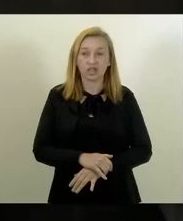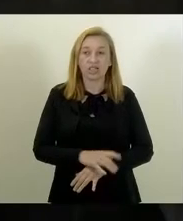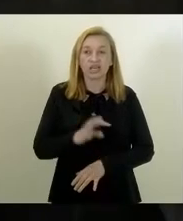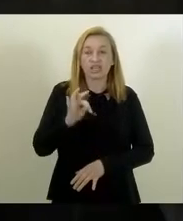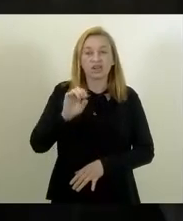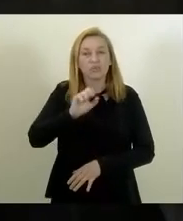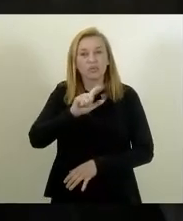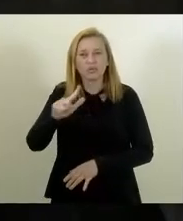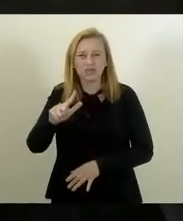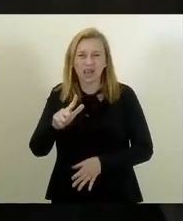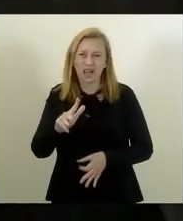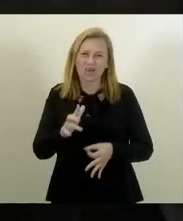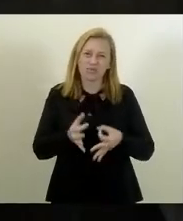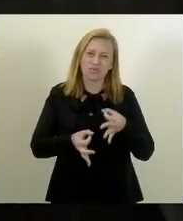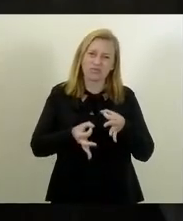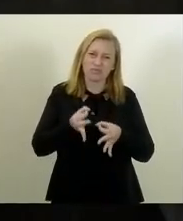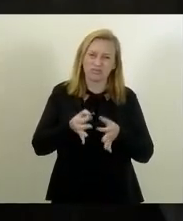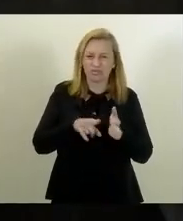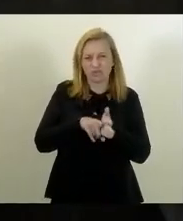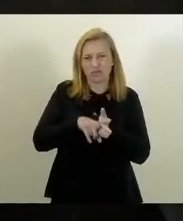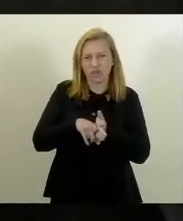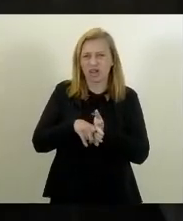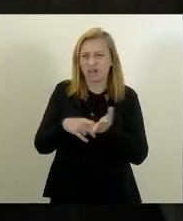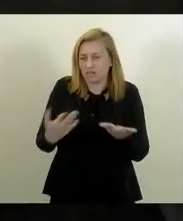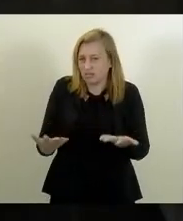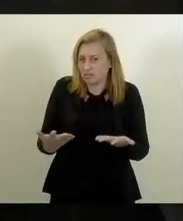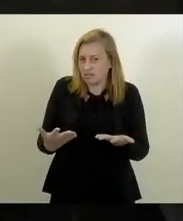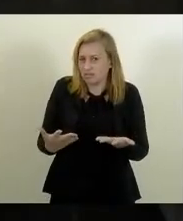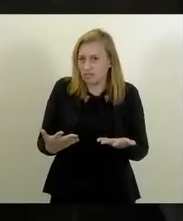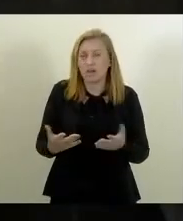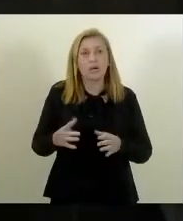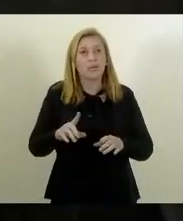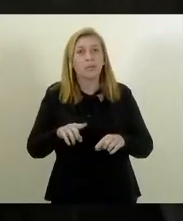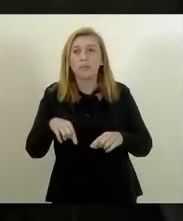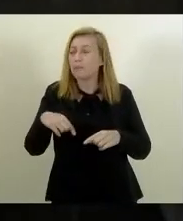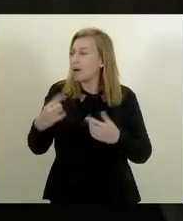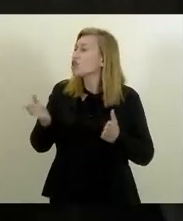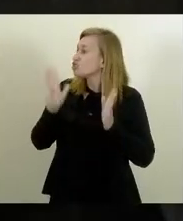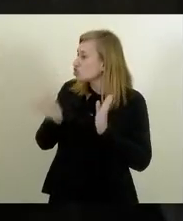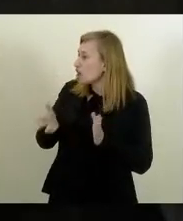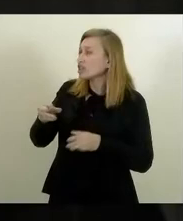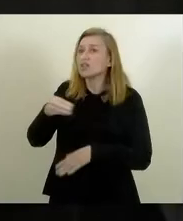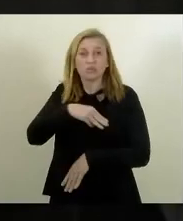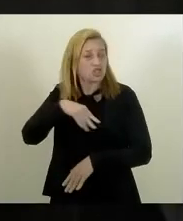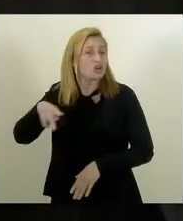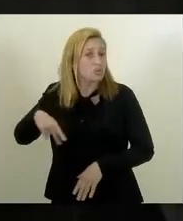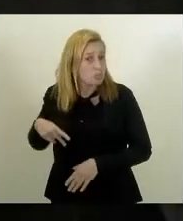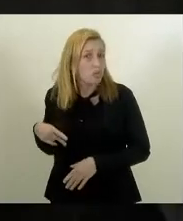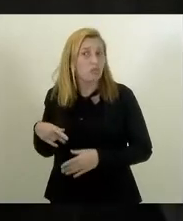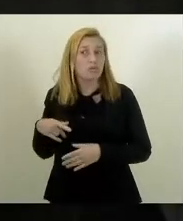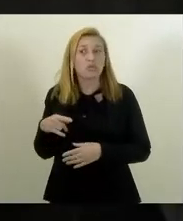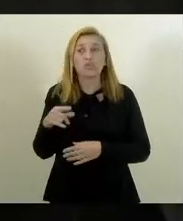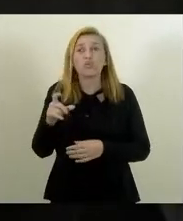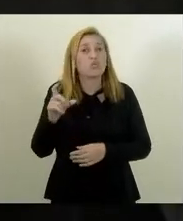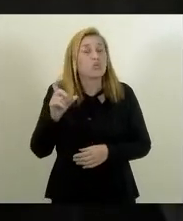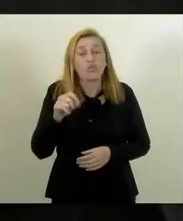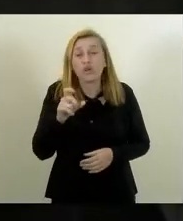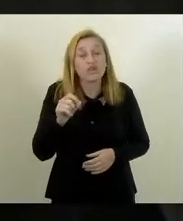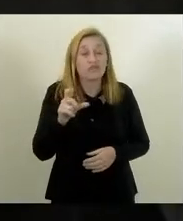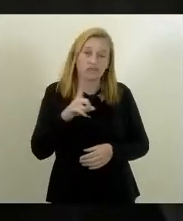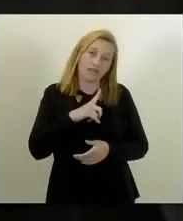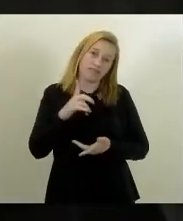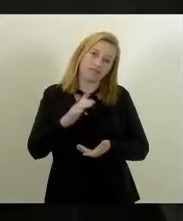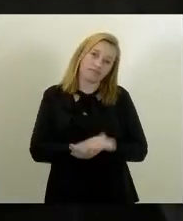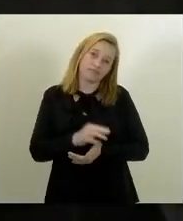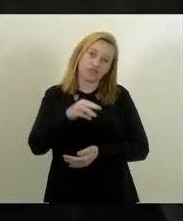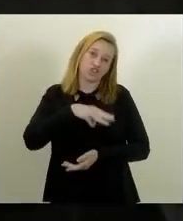tribunal fiscaliza audiência pública? Aí vieram outros e falaram, mas já tem o Ministério Público. O que que tem o Ministério